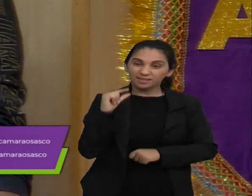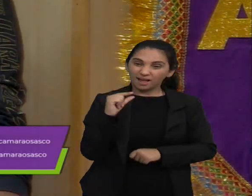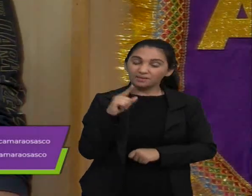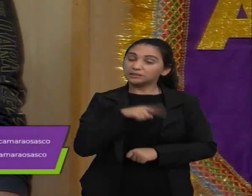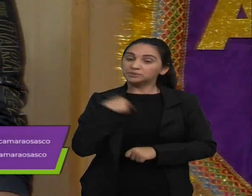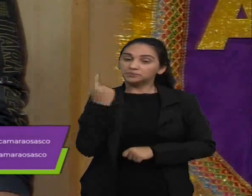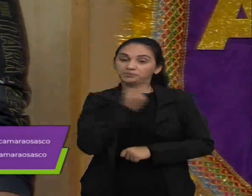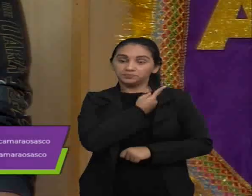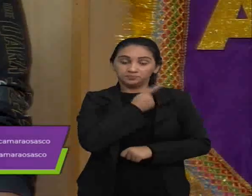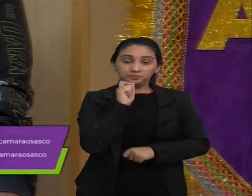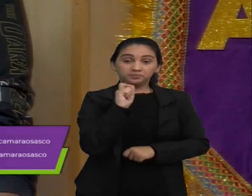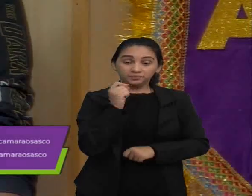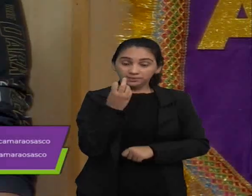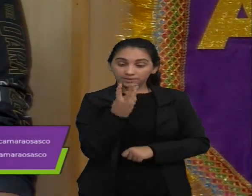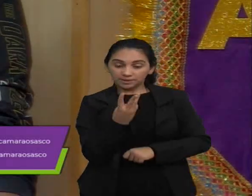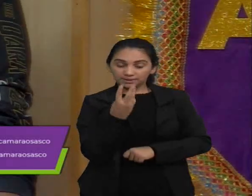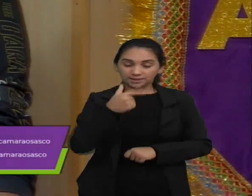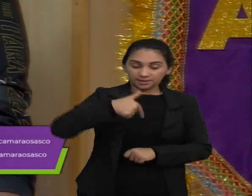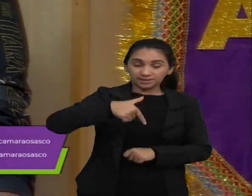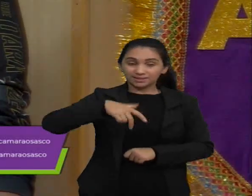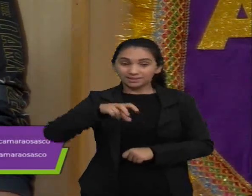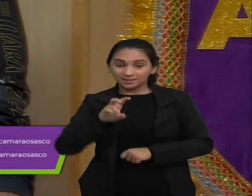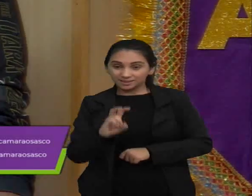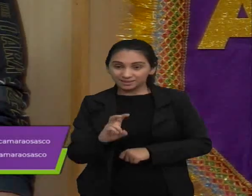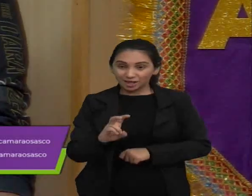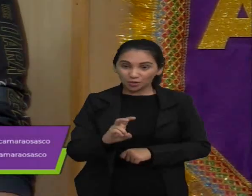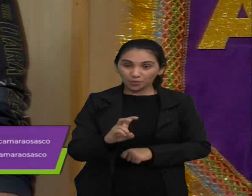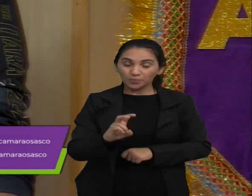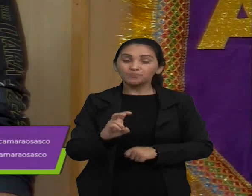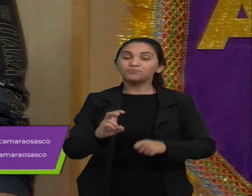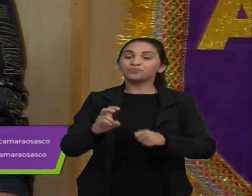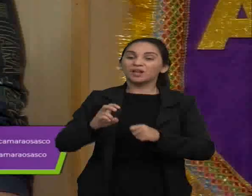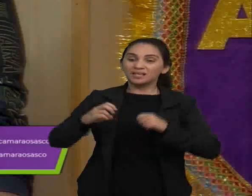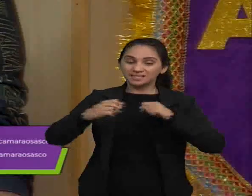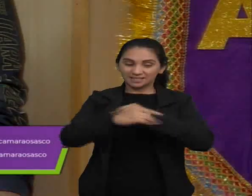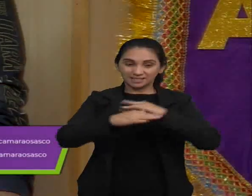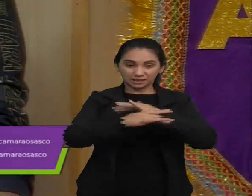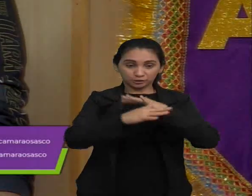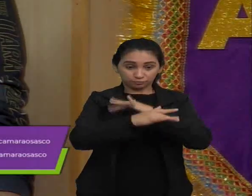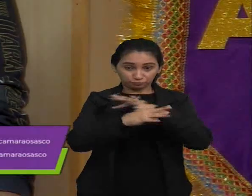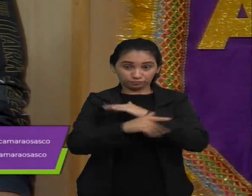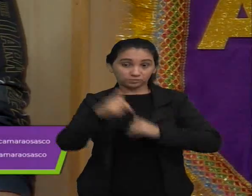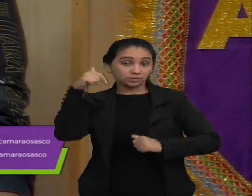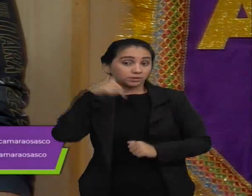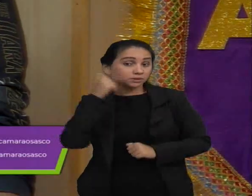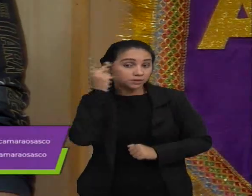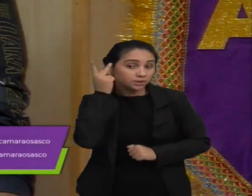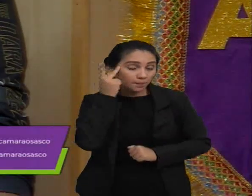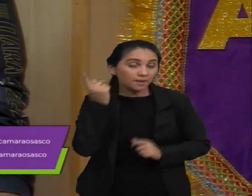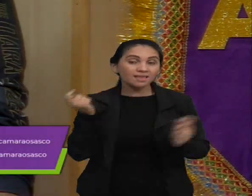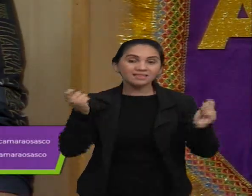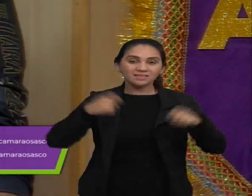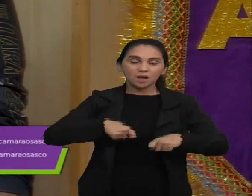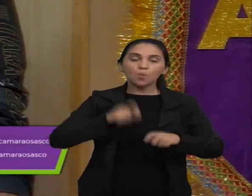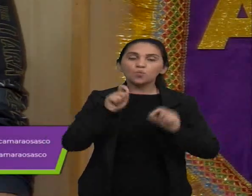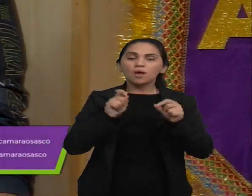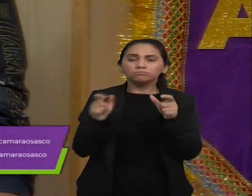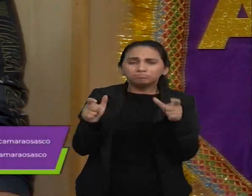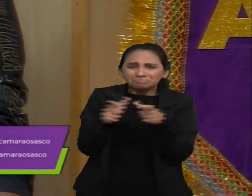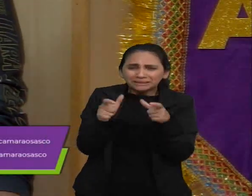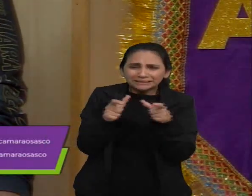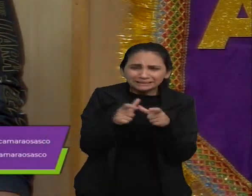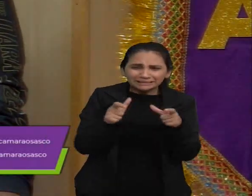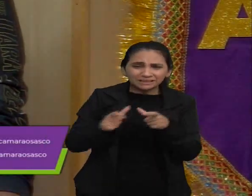abastecemos 375 municípios do Estado de São Paulo. Pouco mais de 100 são superavitários. Os demais